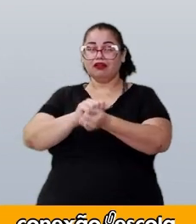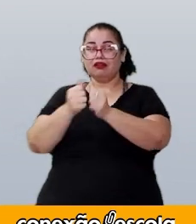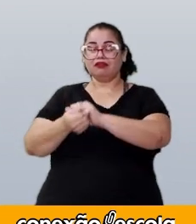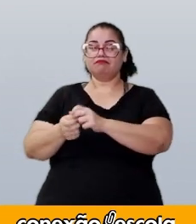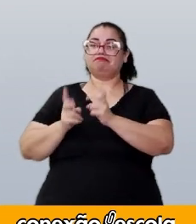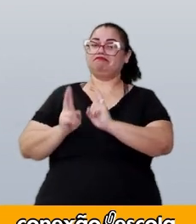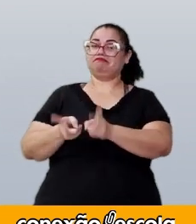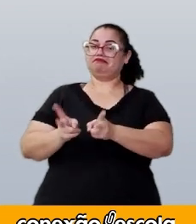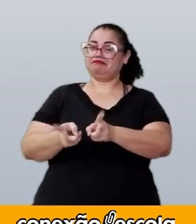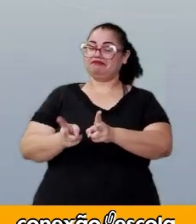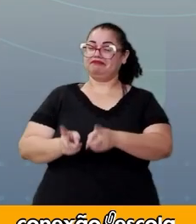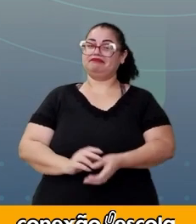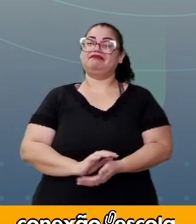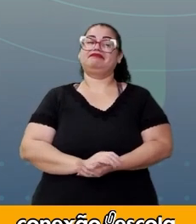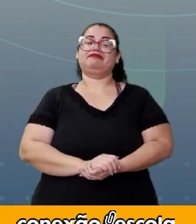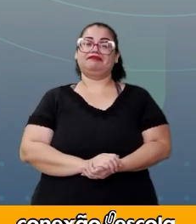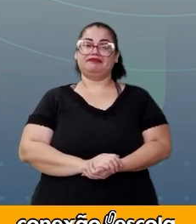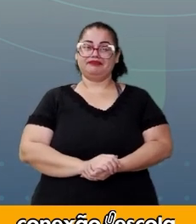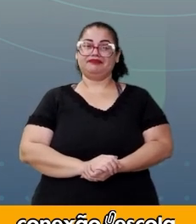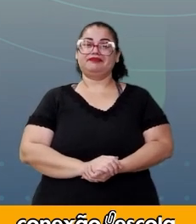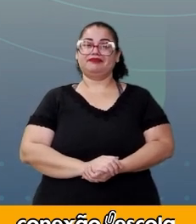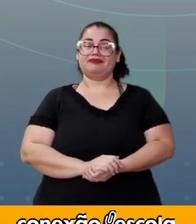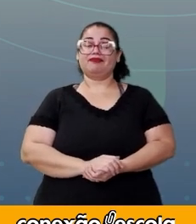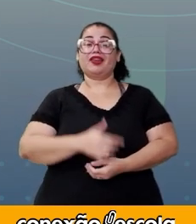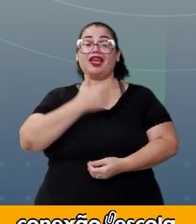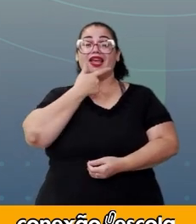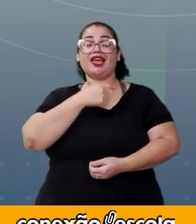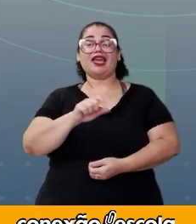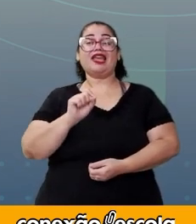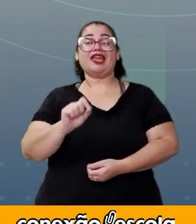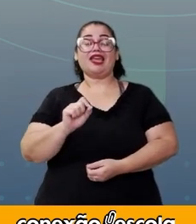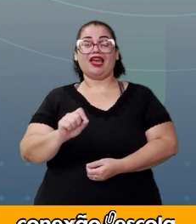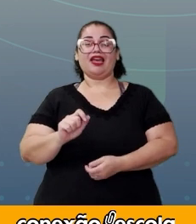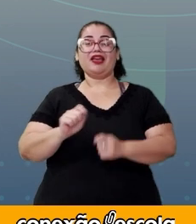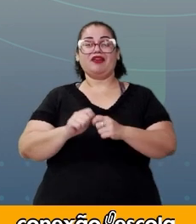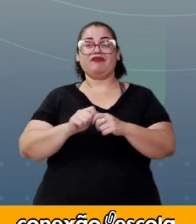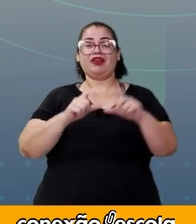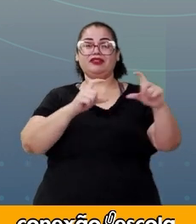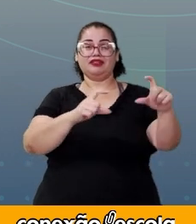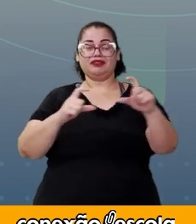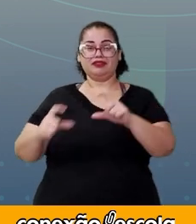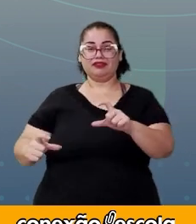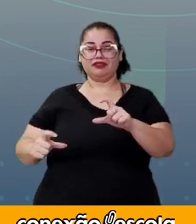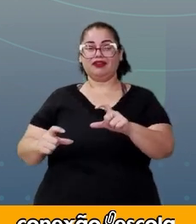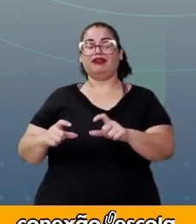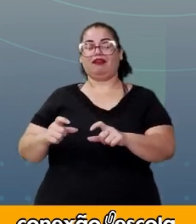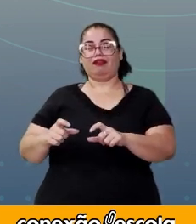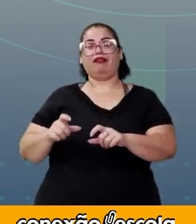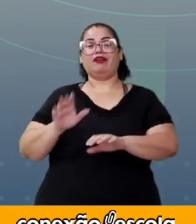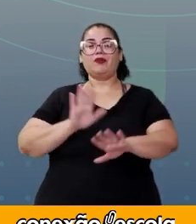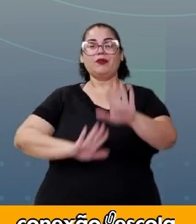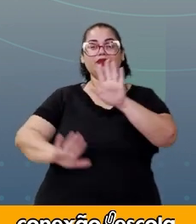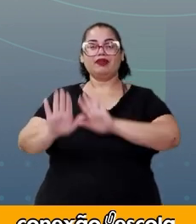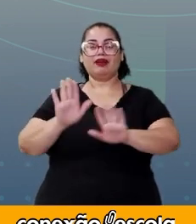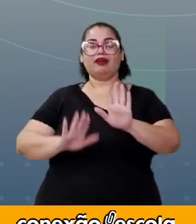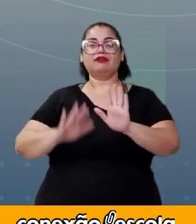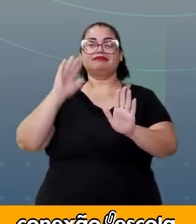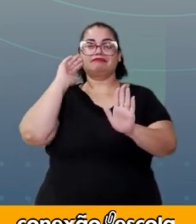se mantém. Ou seja, quem produziu essa paráfrase teve esse cuidado